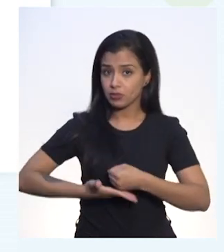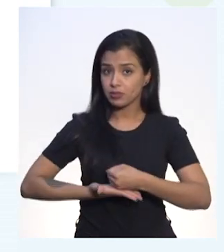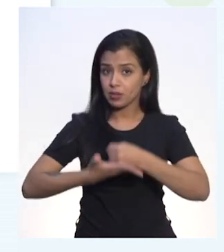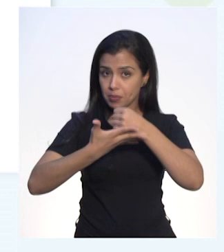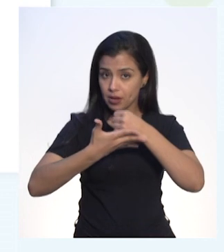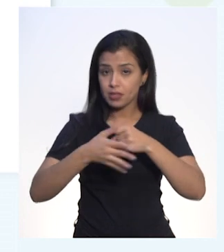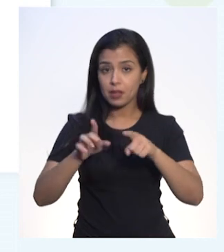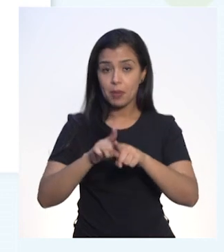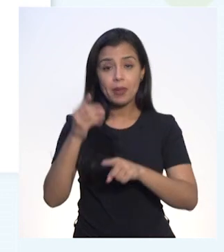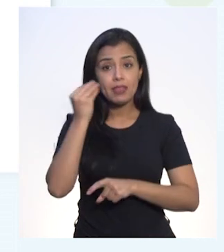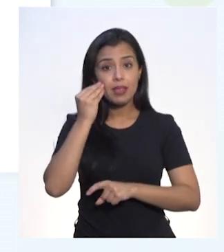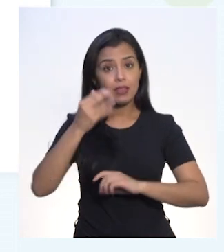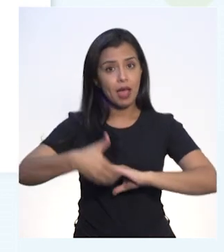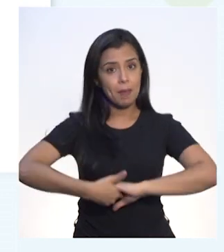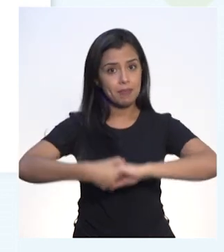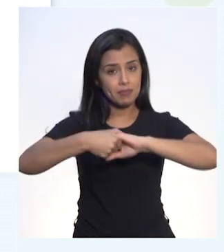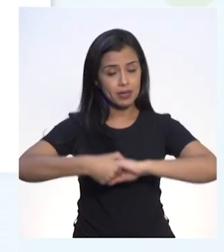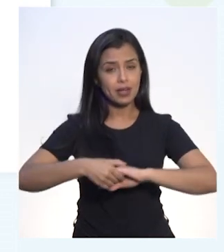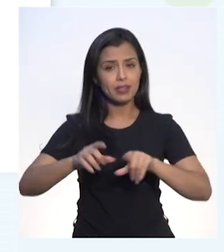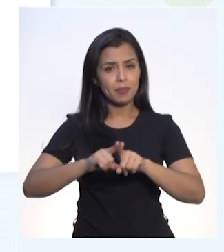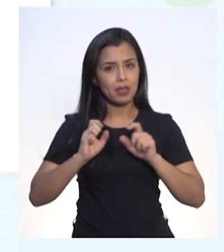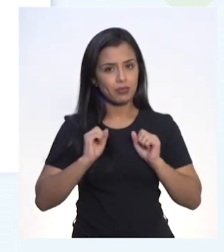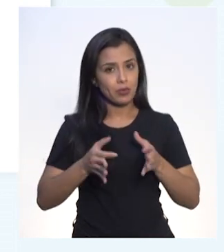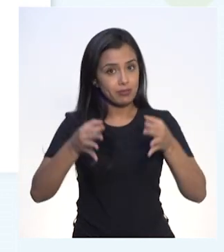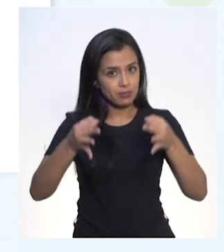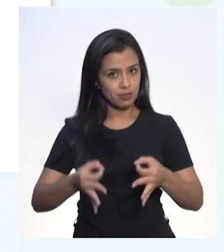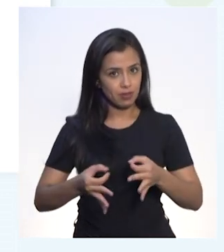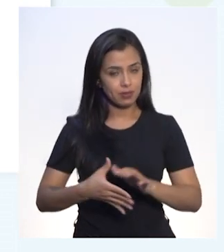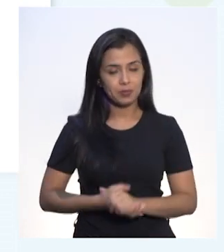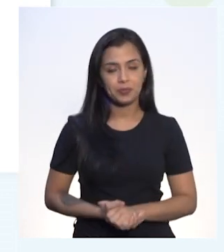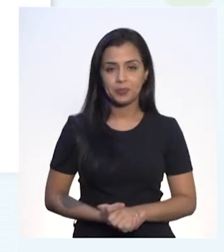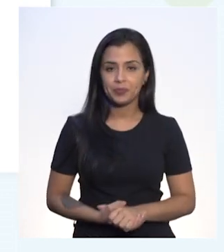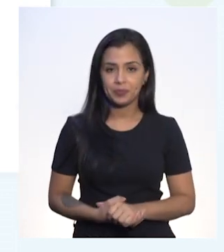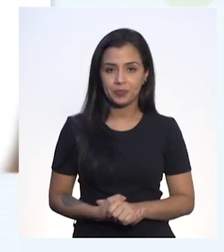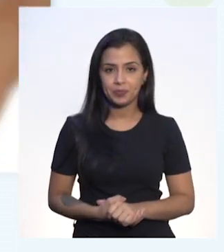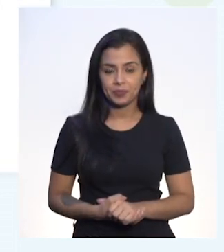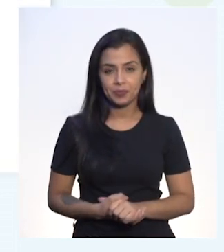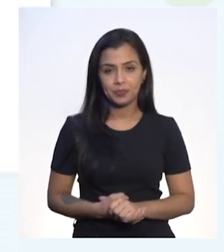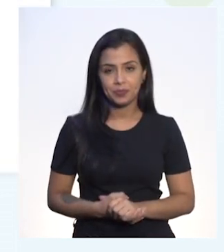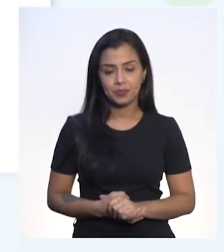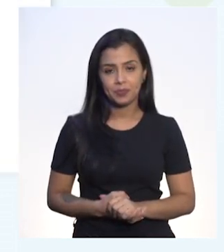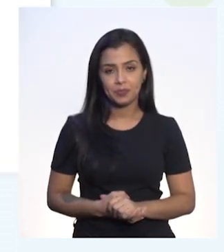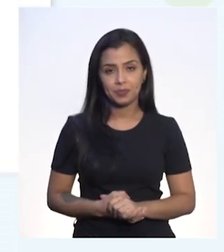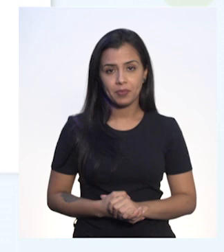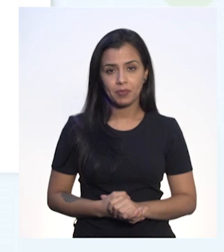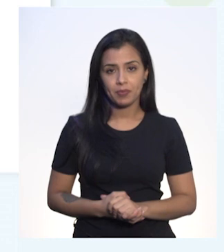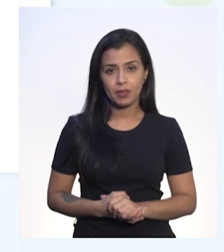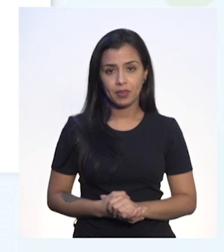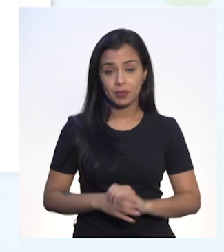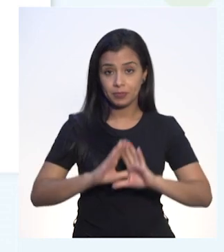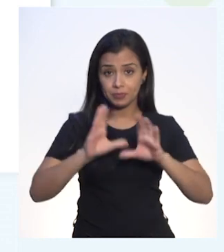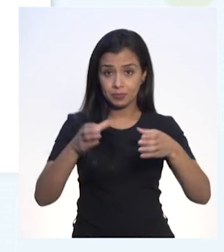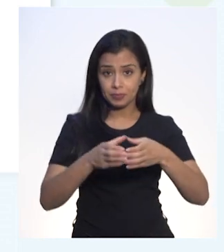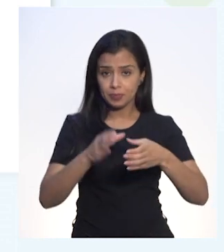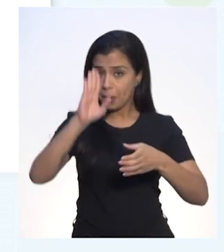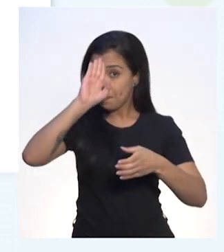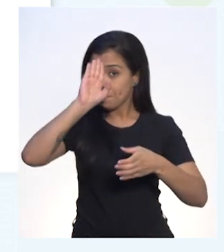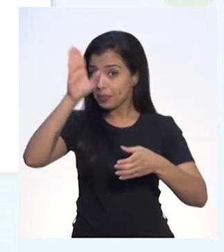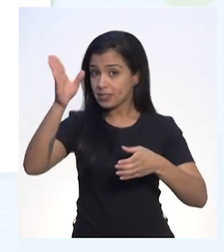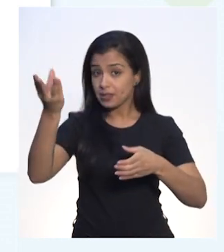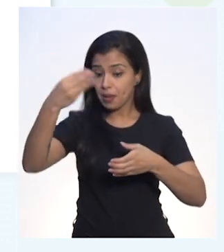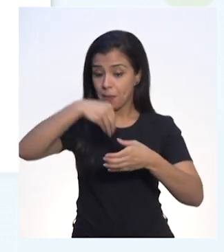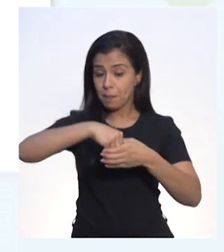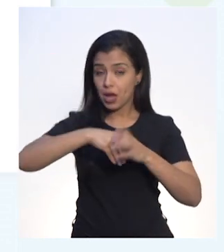desenvolver parcerias e tomar ações corretas. No coração da agenda estão 5 componentes